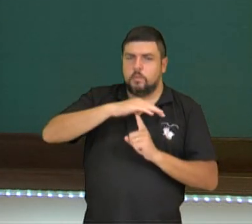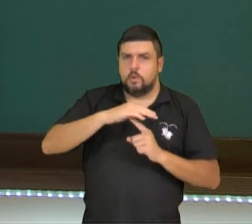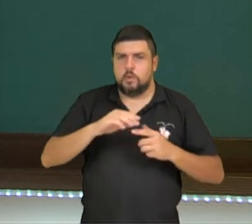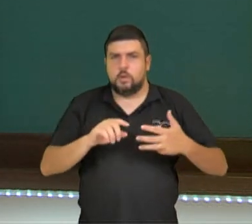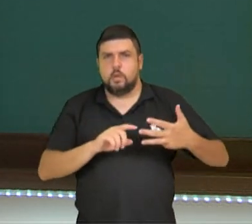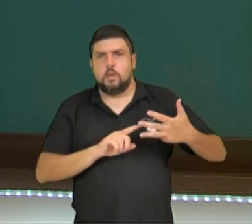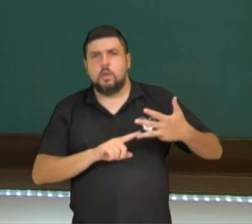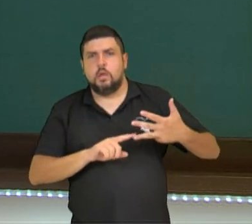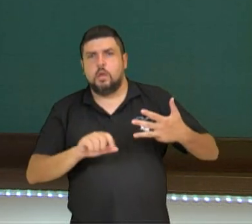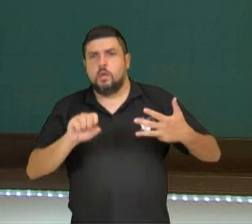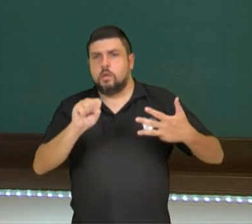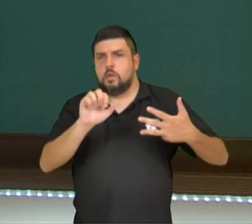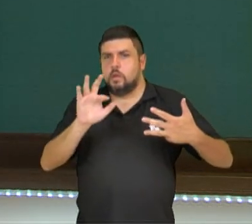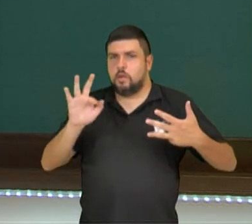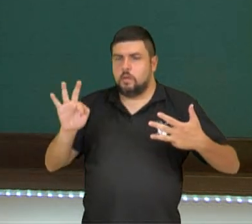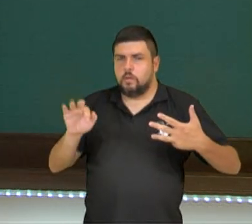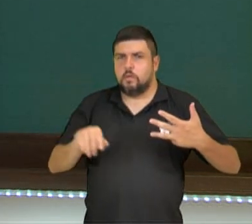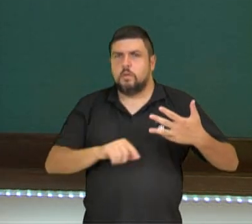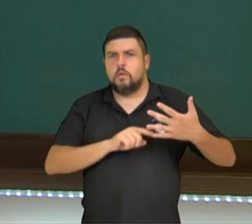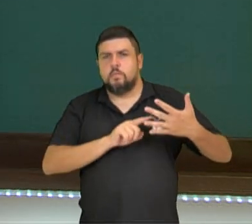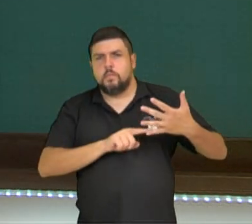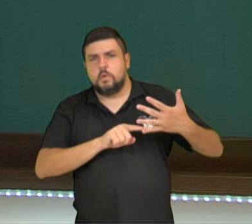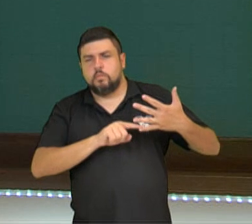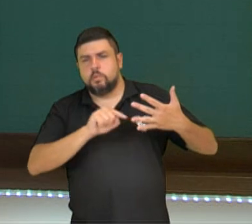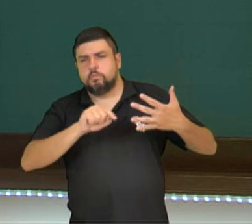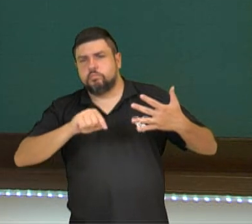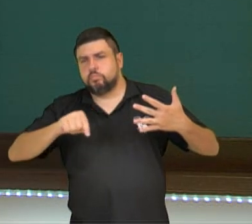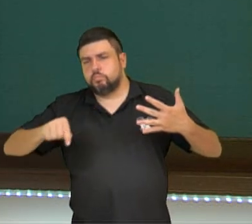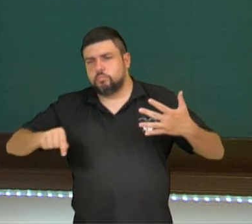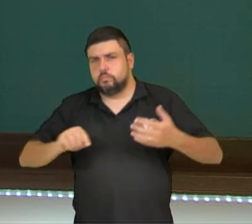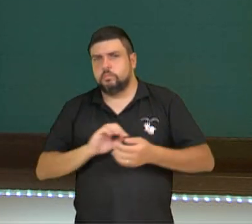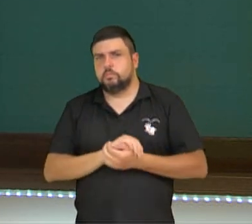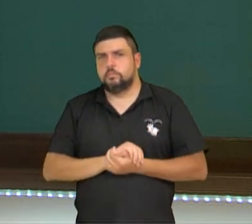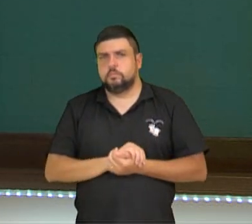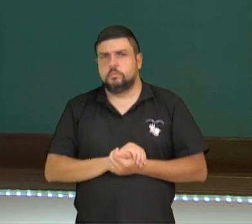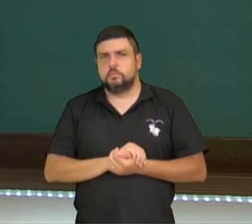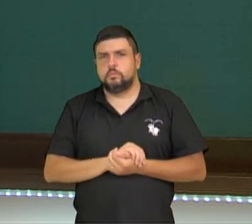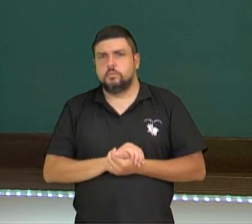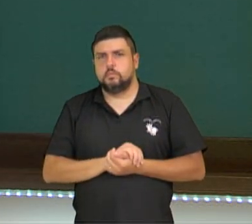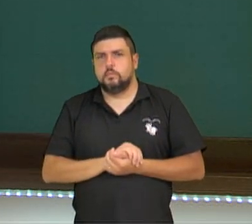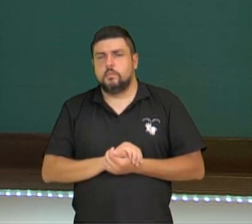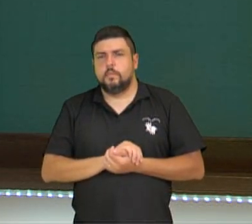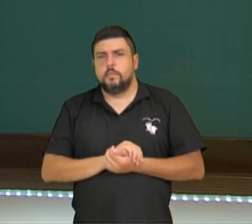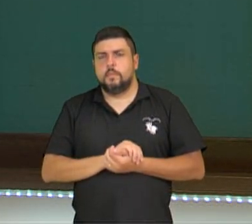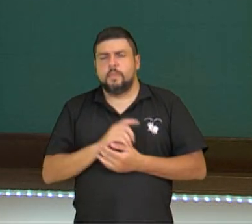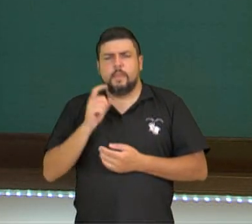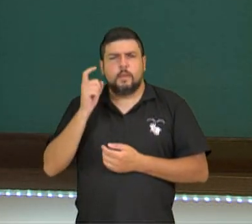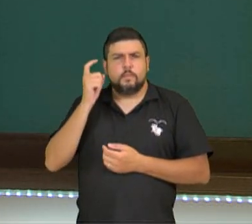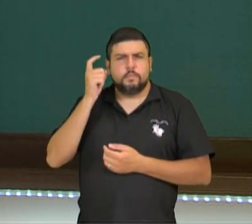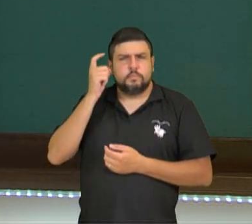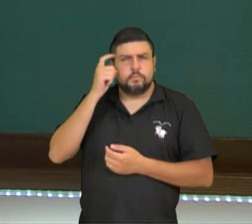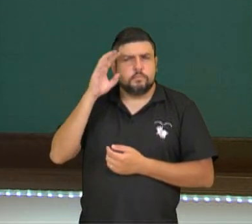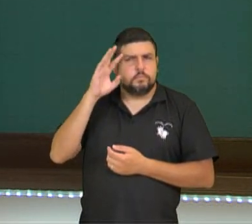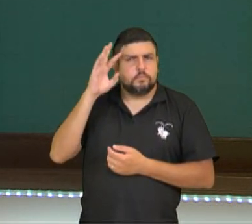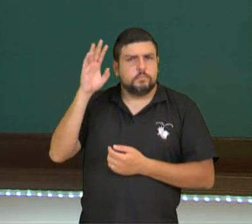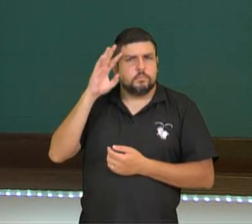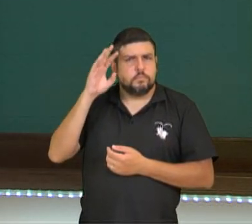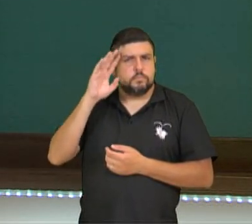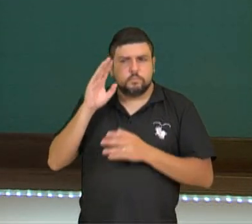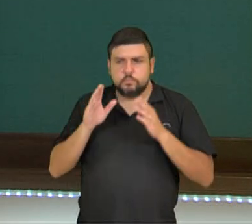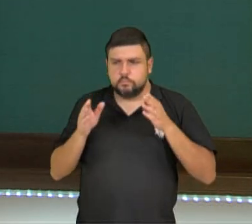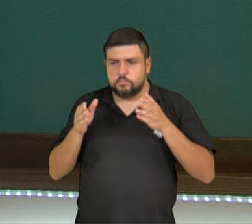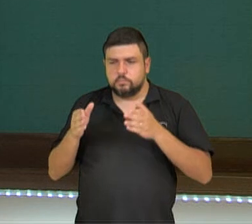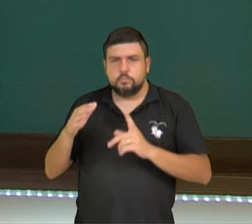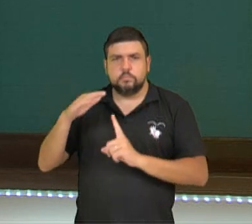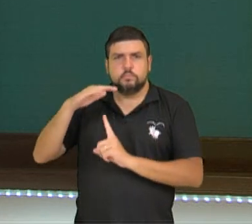São Francisco, entre outras. E aí, pensando especificamente no estado do